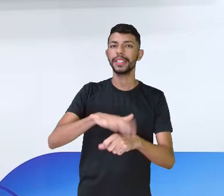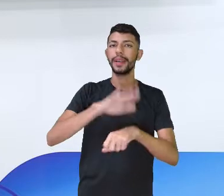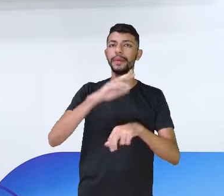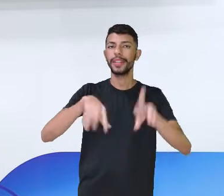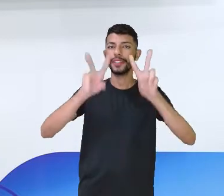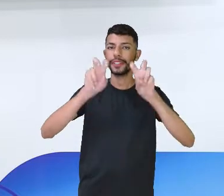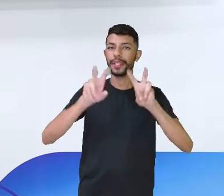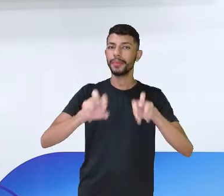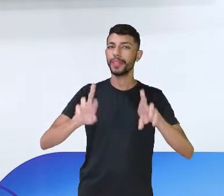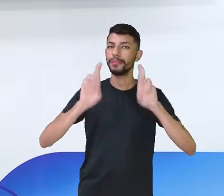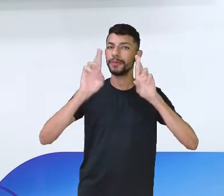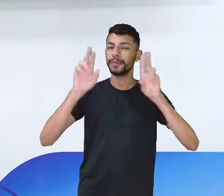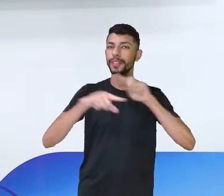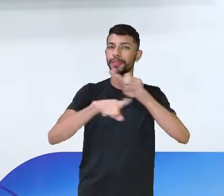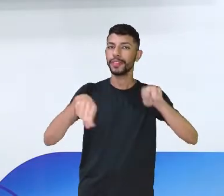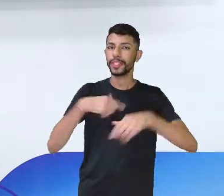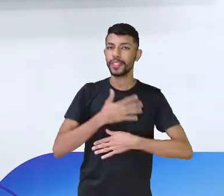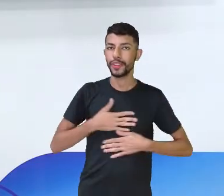gostem.